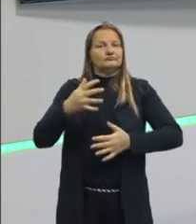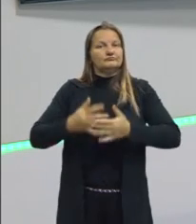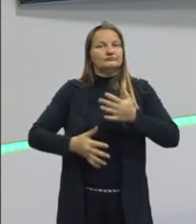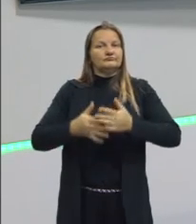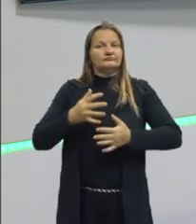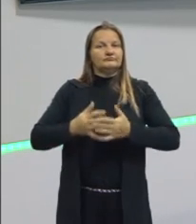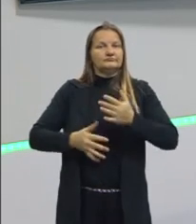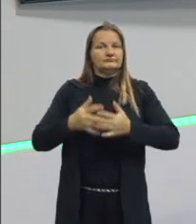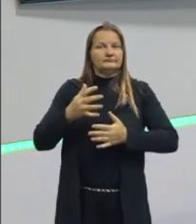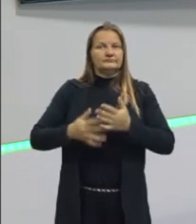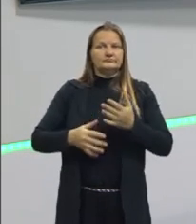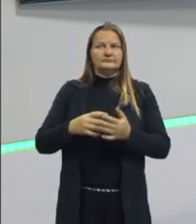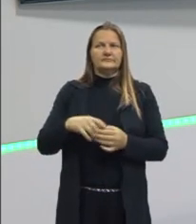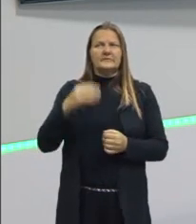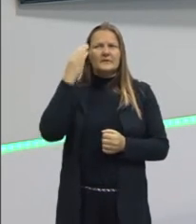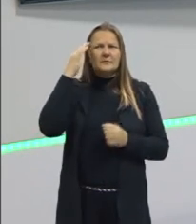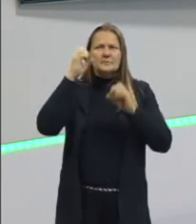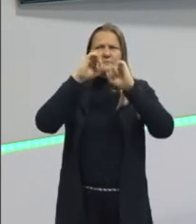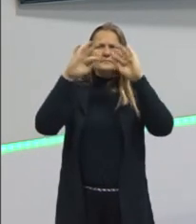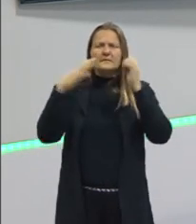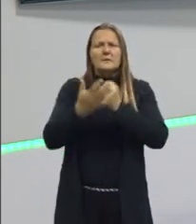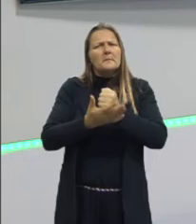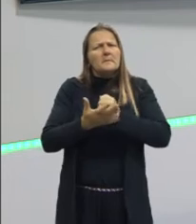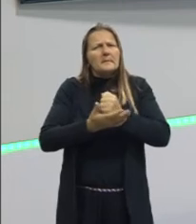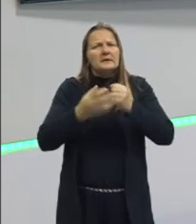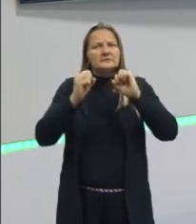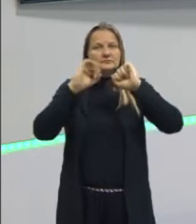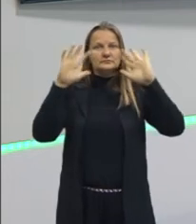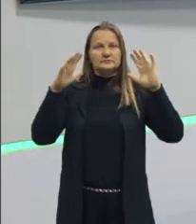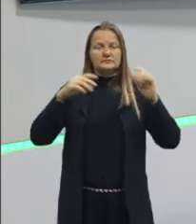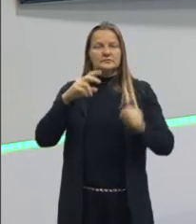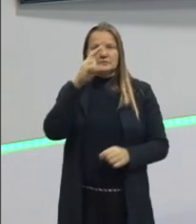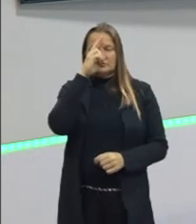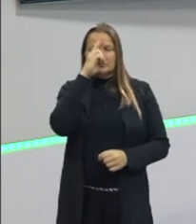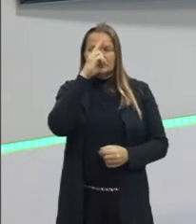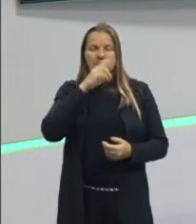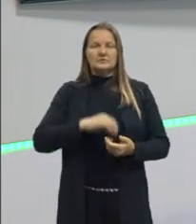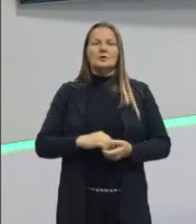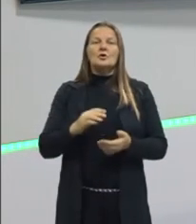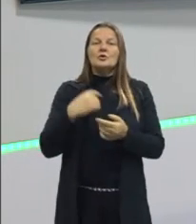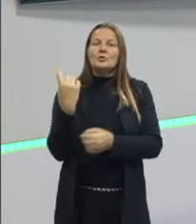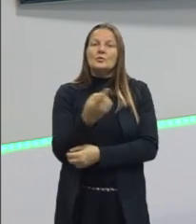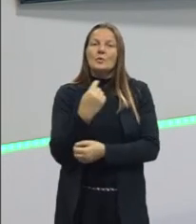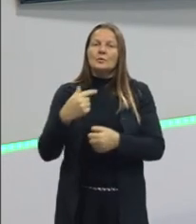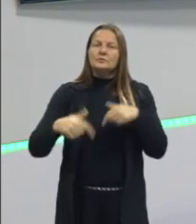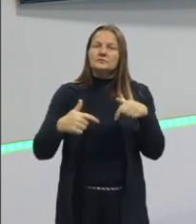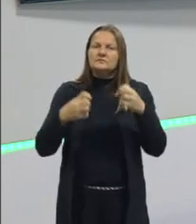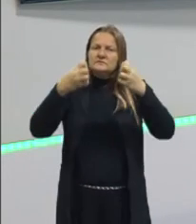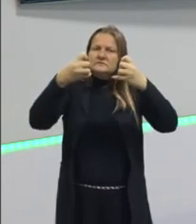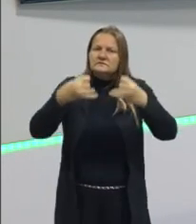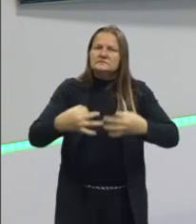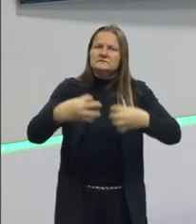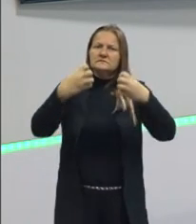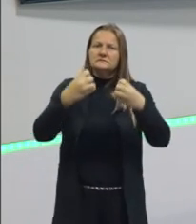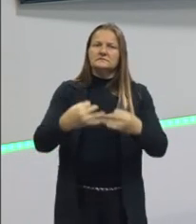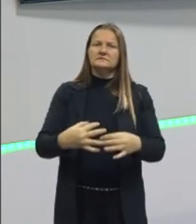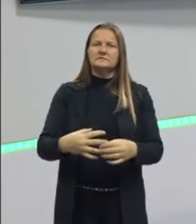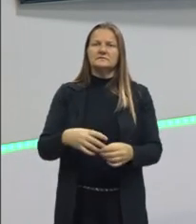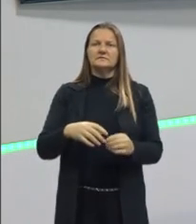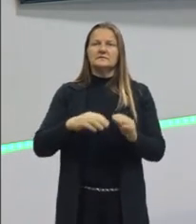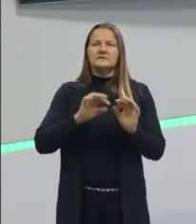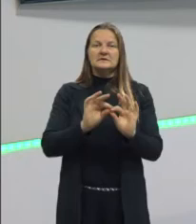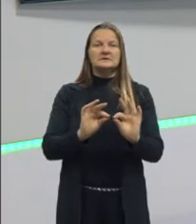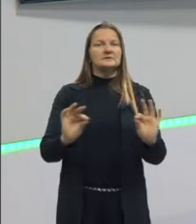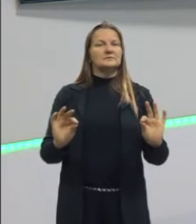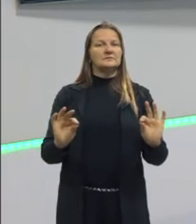então a nível de entendimento básico né Principalmente do ensino médio a gente trabalha justamente somente com o